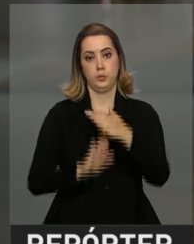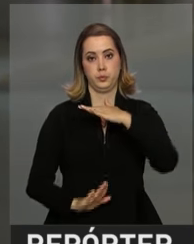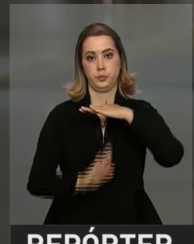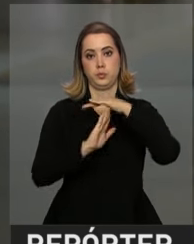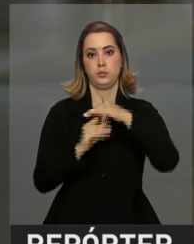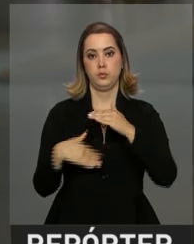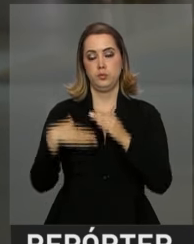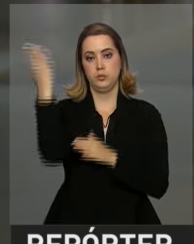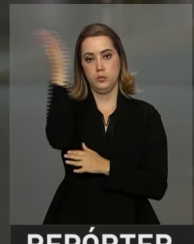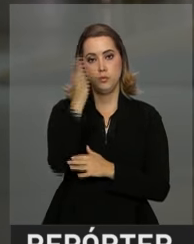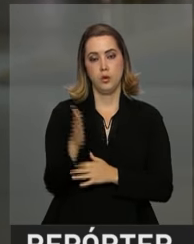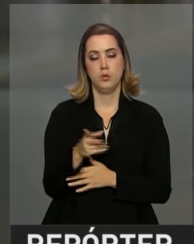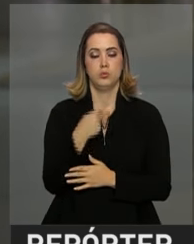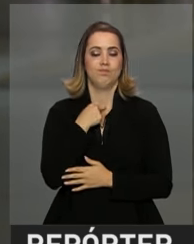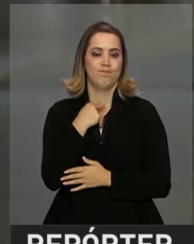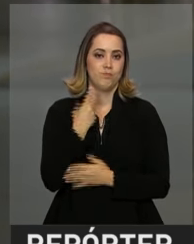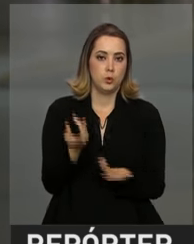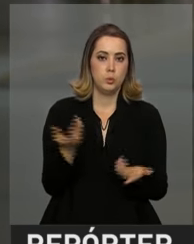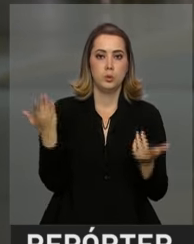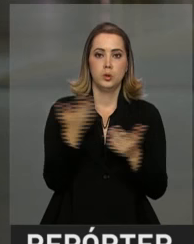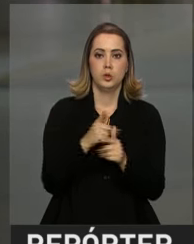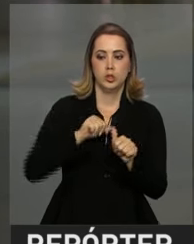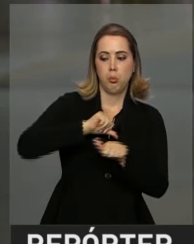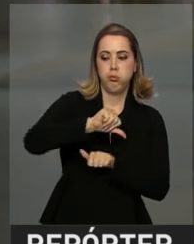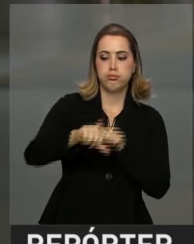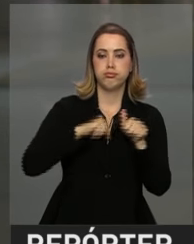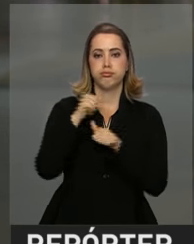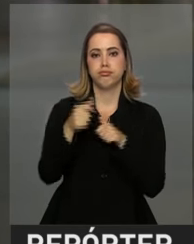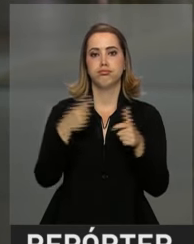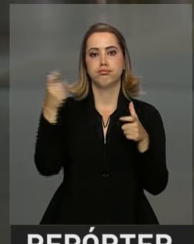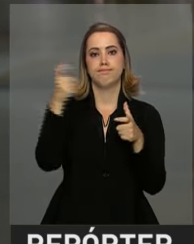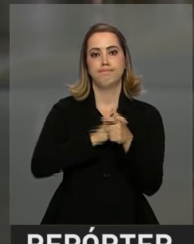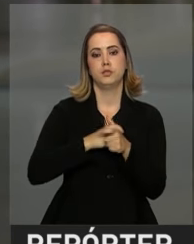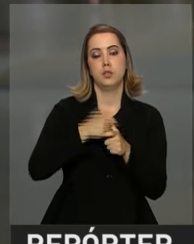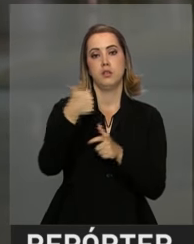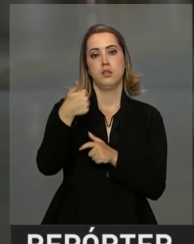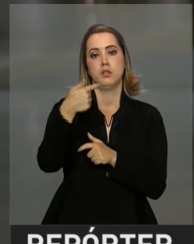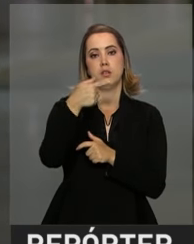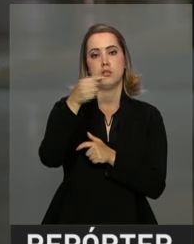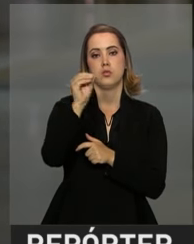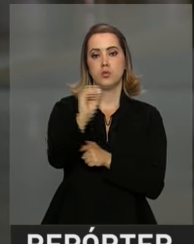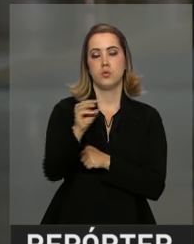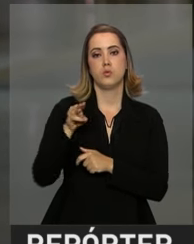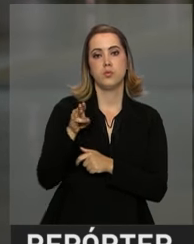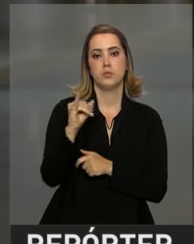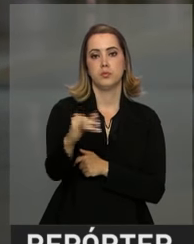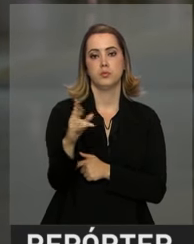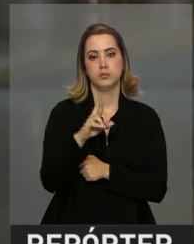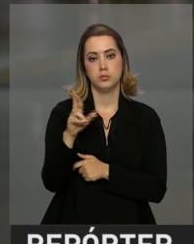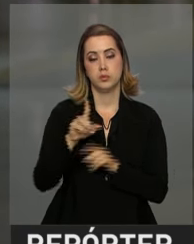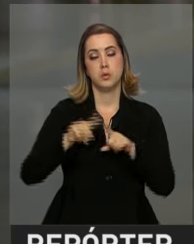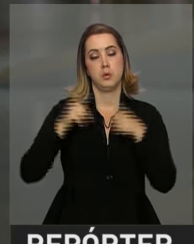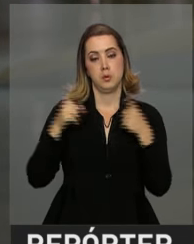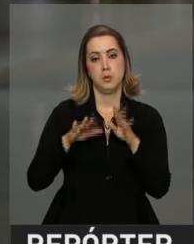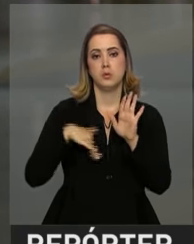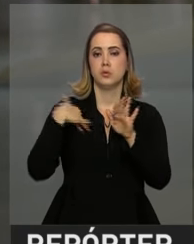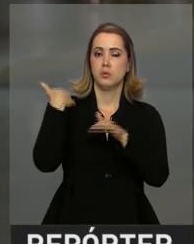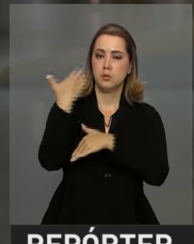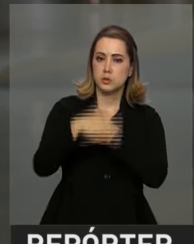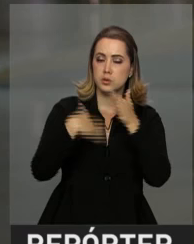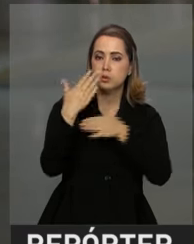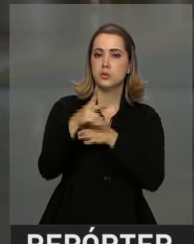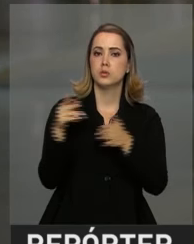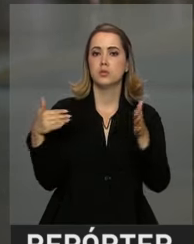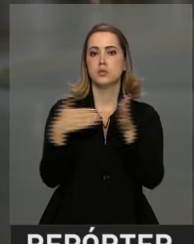o Brasil não deve conseguir reverter o atual déficit de R0 bilhões deais, mas afirmou que essa reversão deve